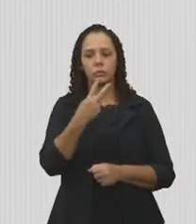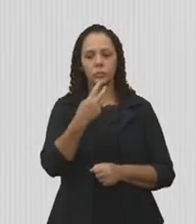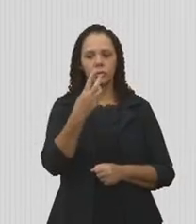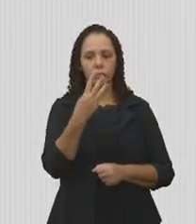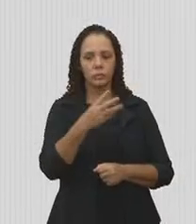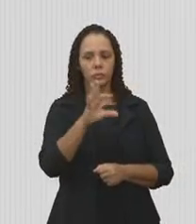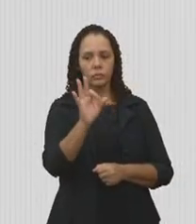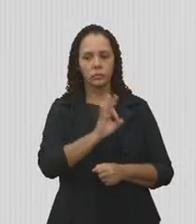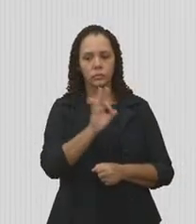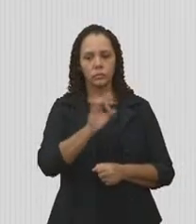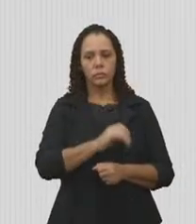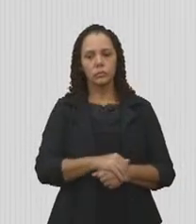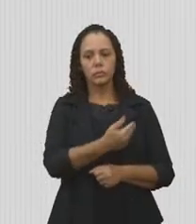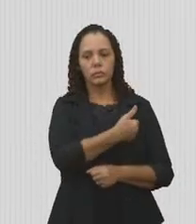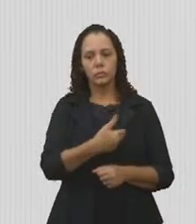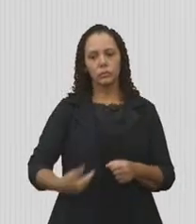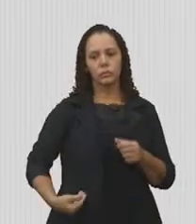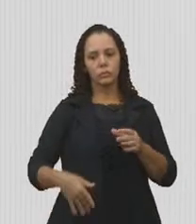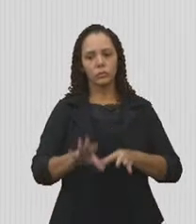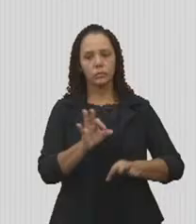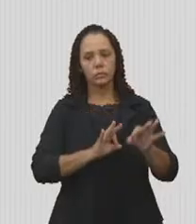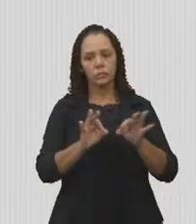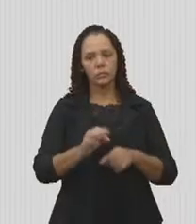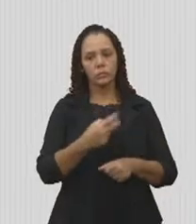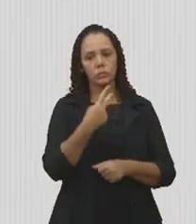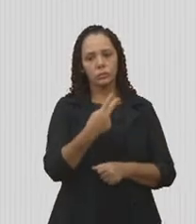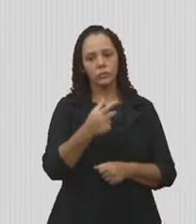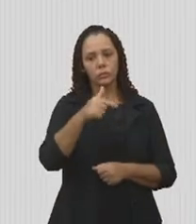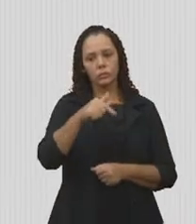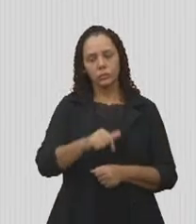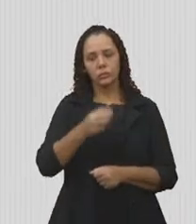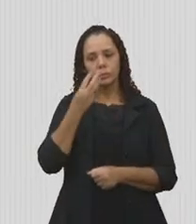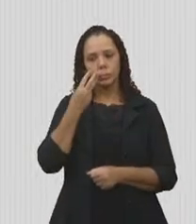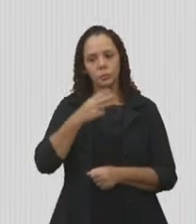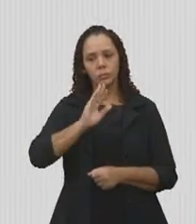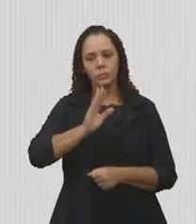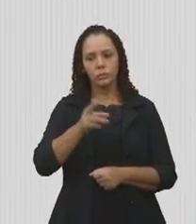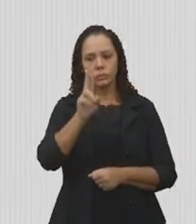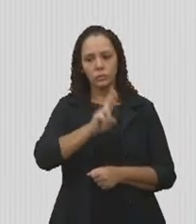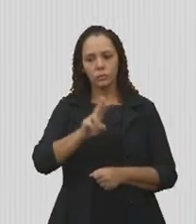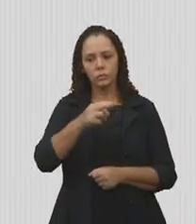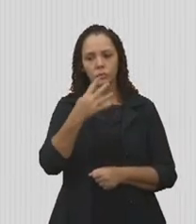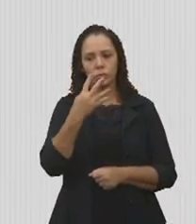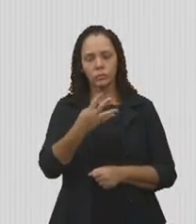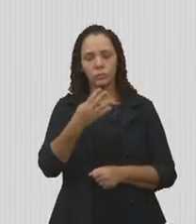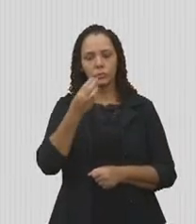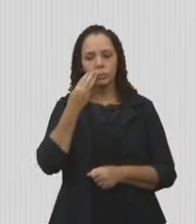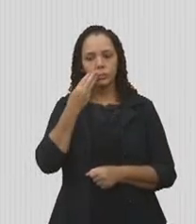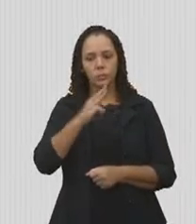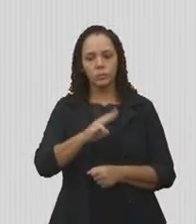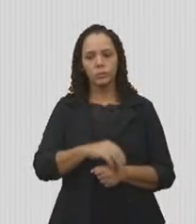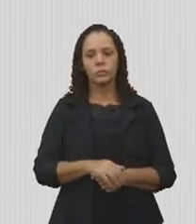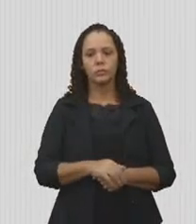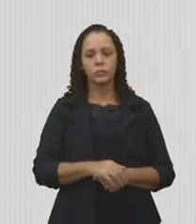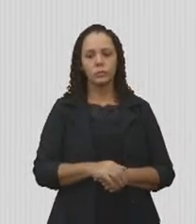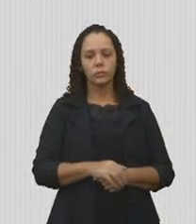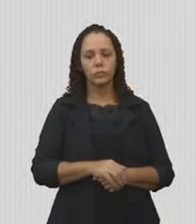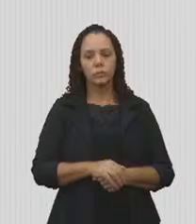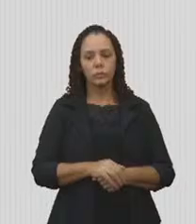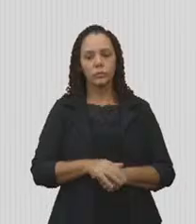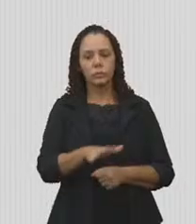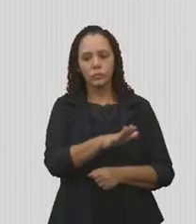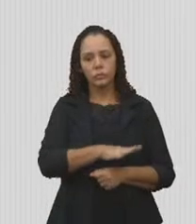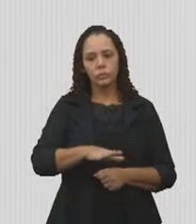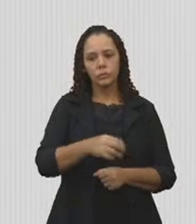Governo e planejamento, 27 milhões previsto, gastou 4 milhões. Encargos gerais do município, dos 170 milhões,